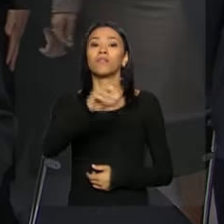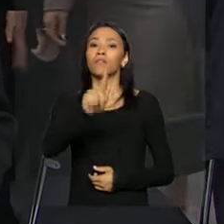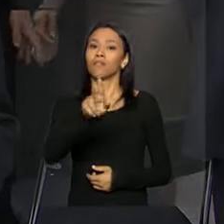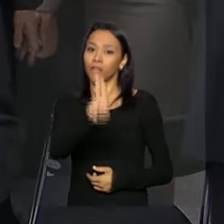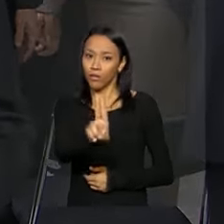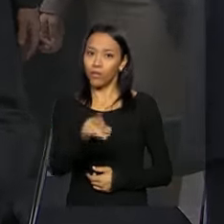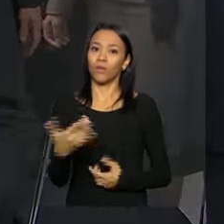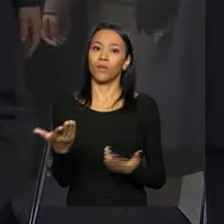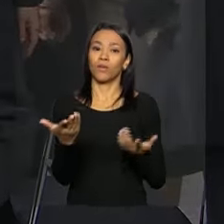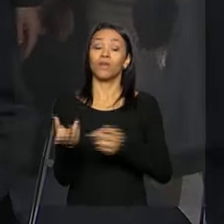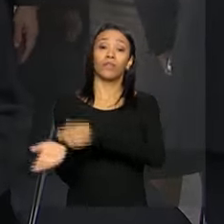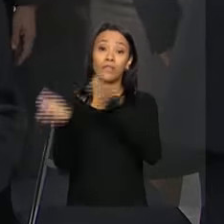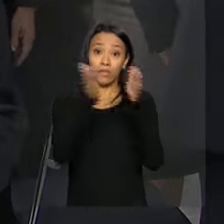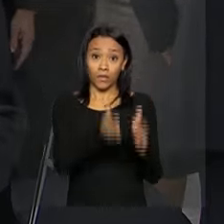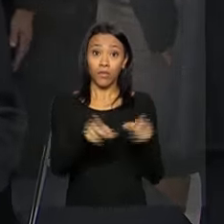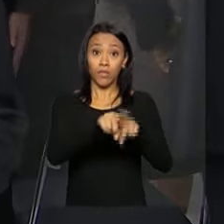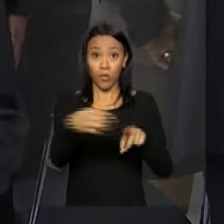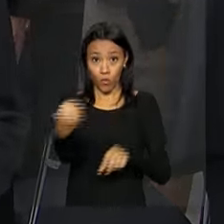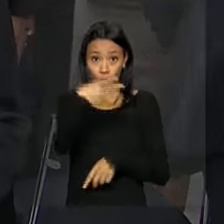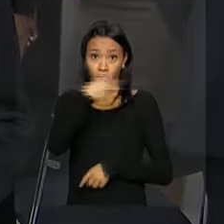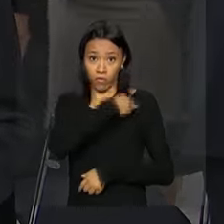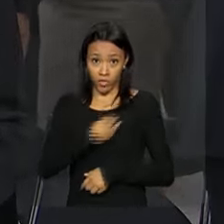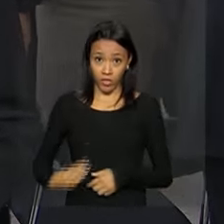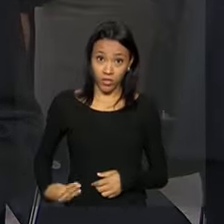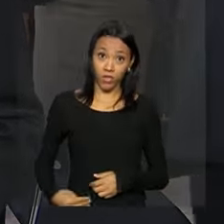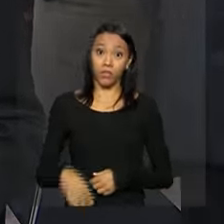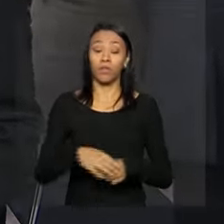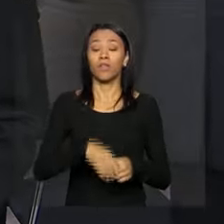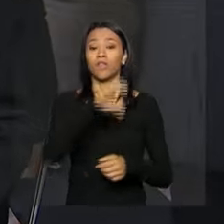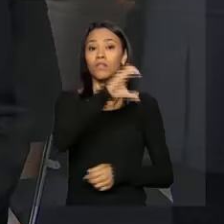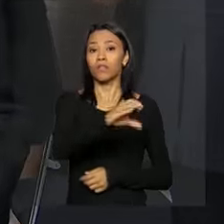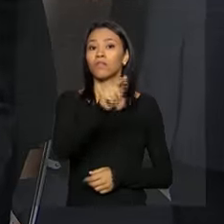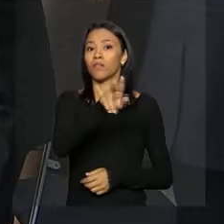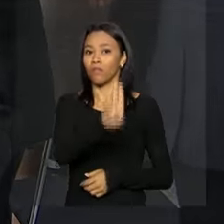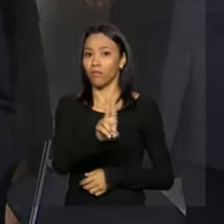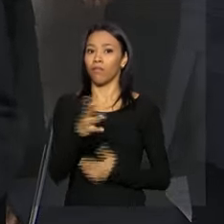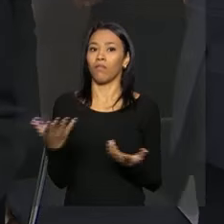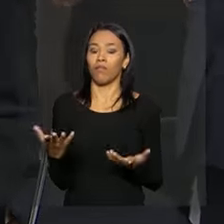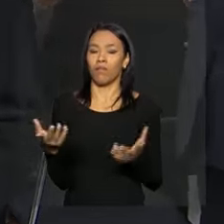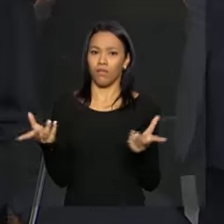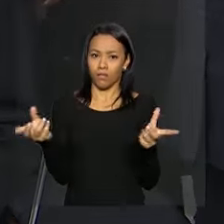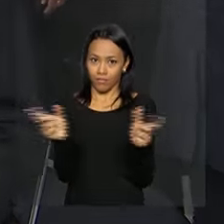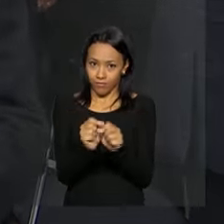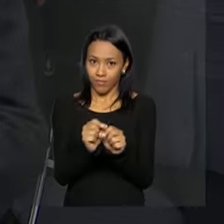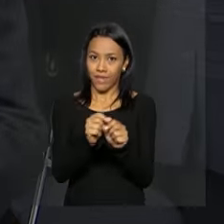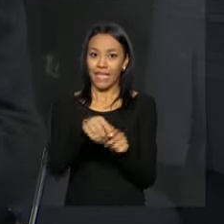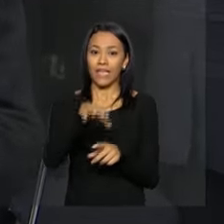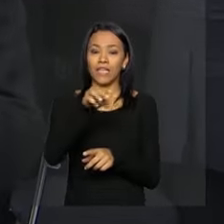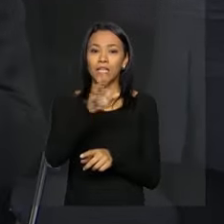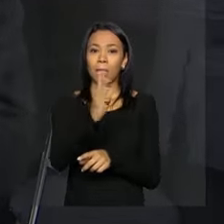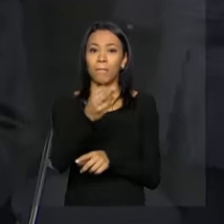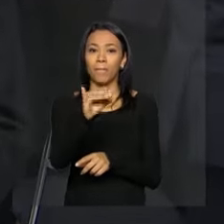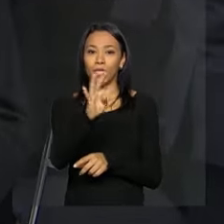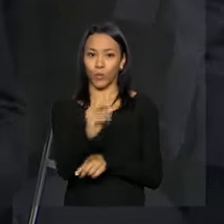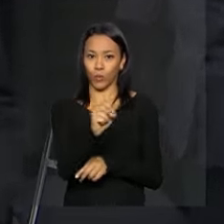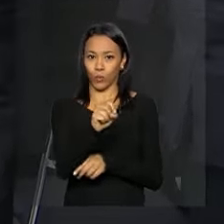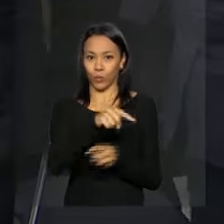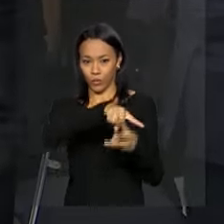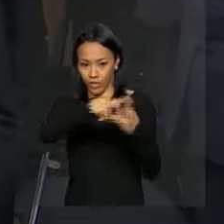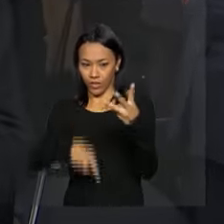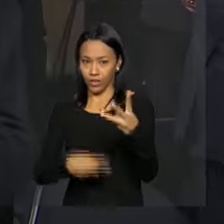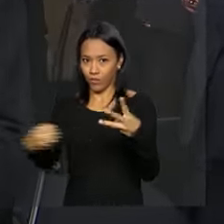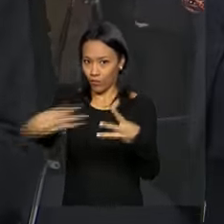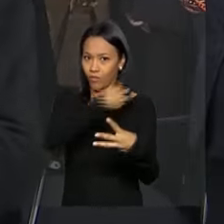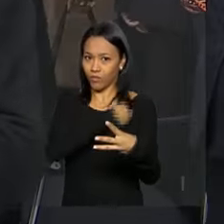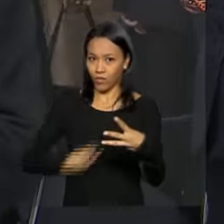José Eduardo Cardoso, e do novo ministro da Controladoria Geral da União, Luiz Navarro de Brito. Durante a